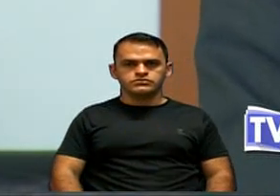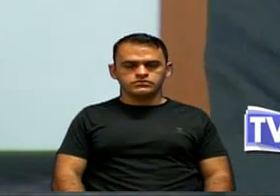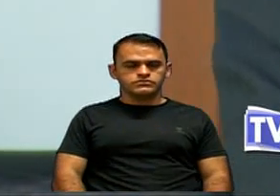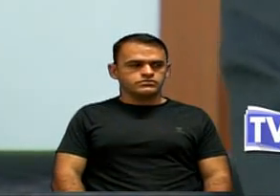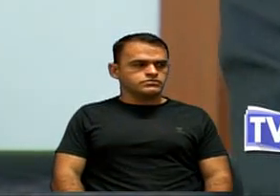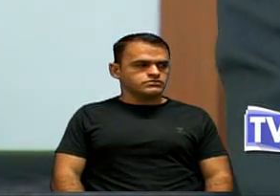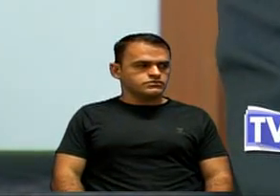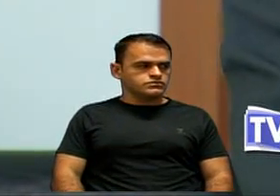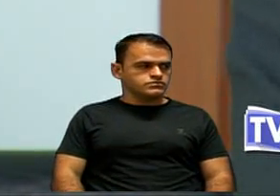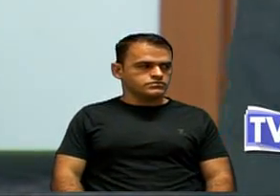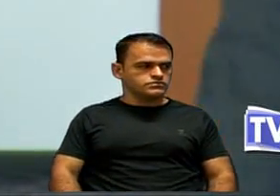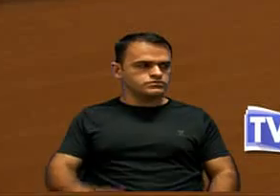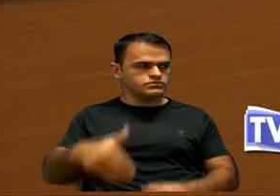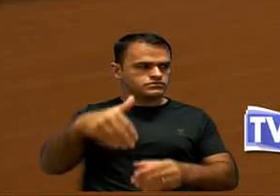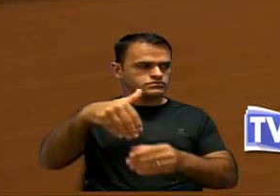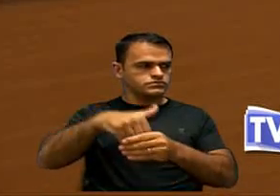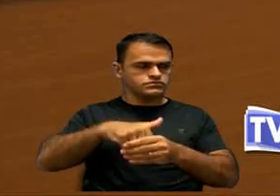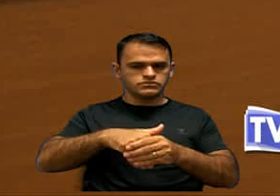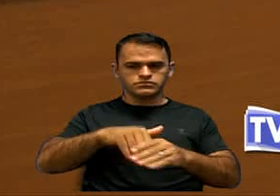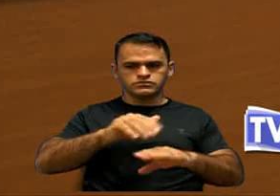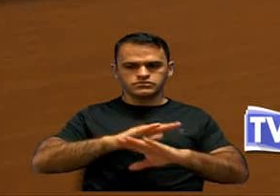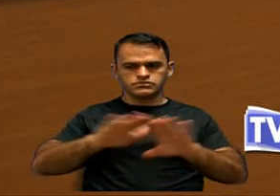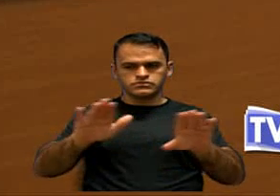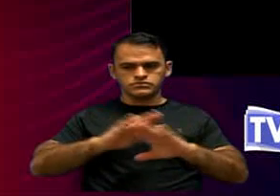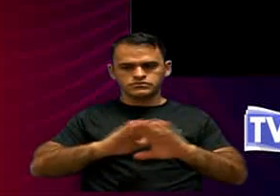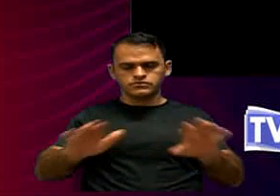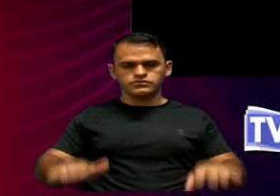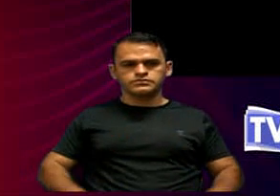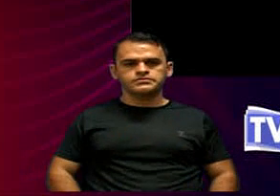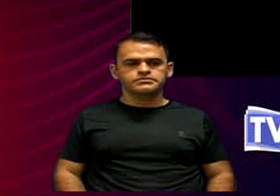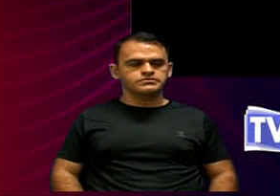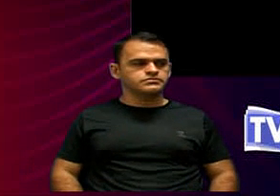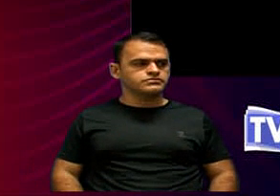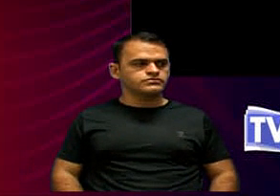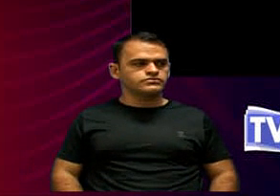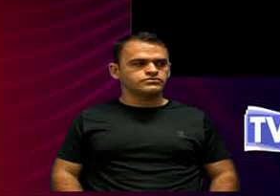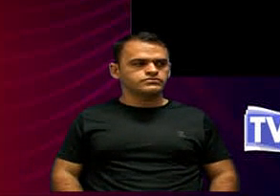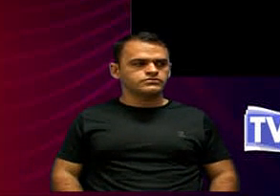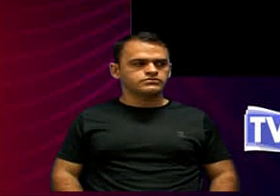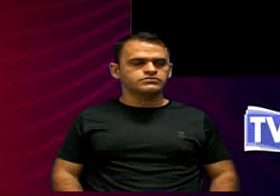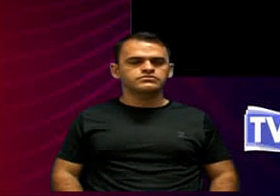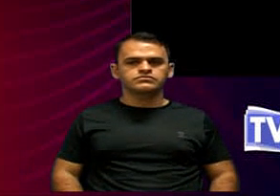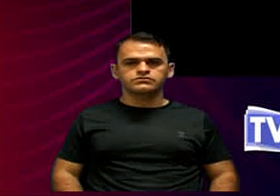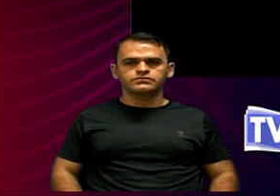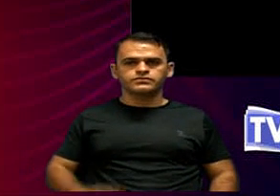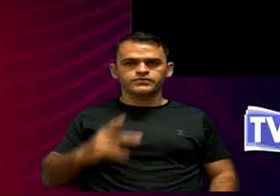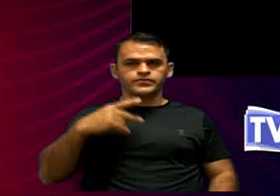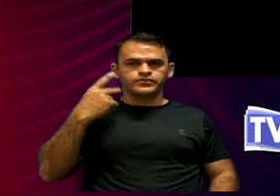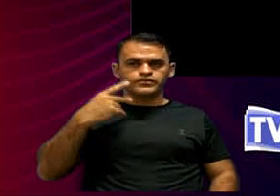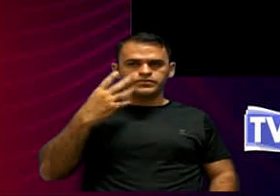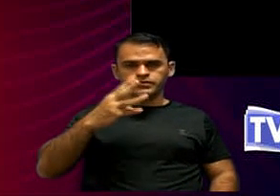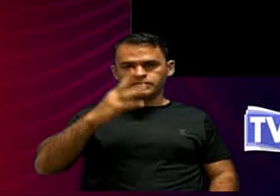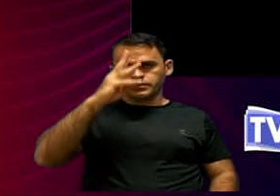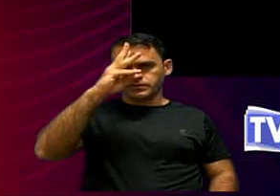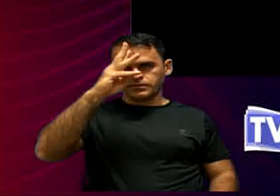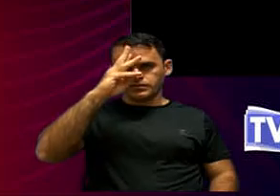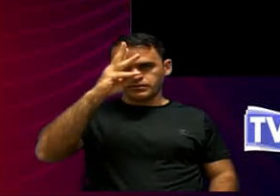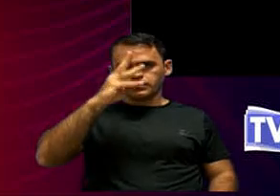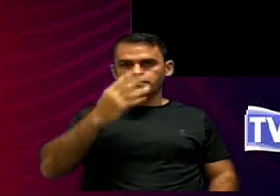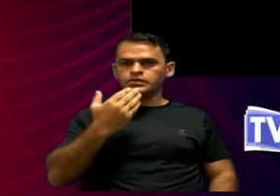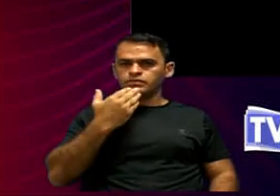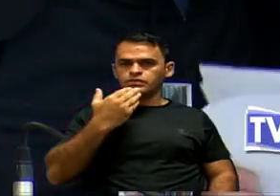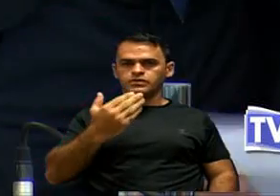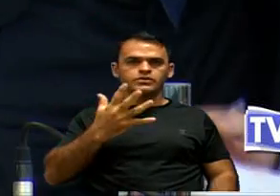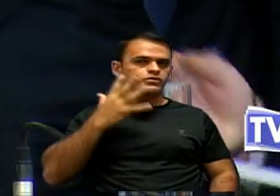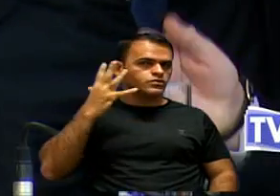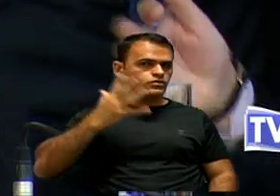Encerrada a votação. Vereador Vanderlei Diogo pediu para usar como líder, né? Estava